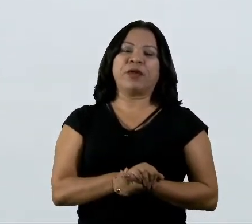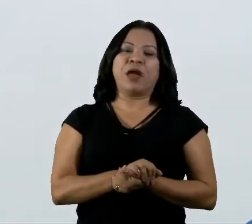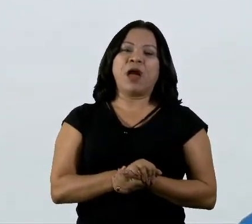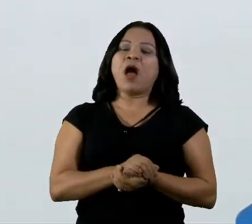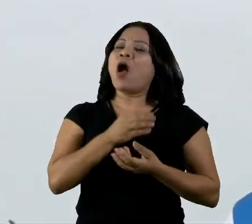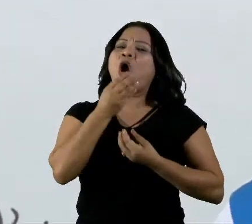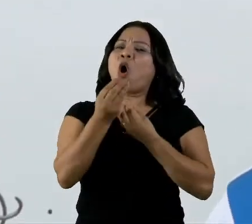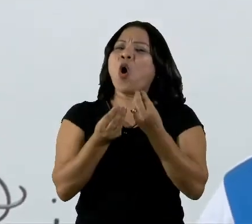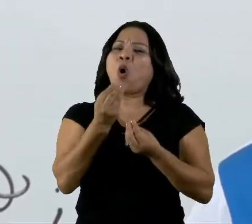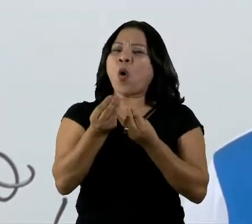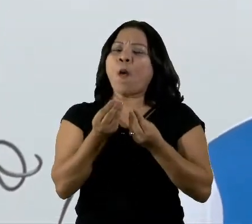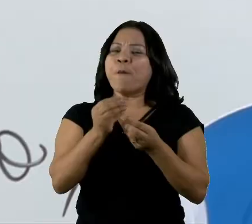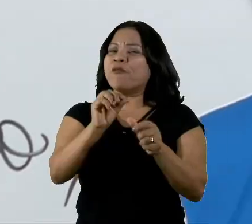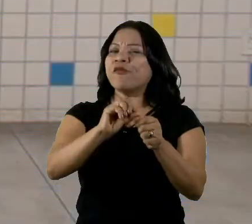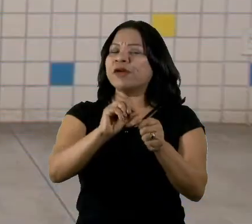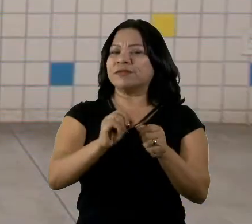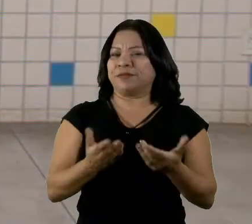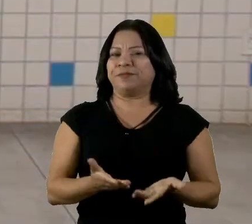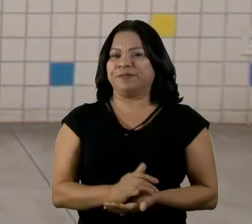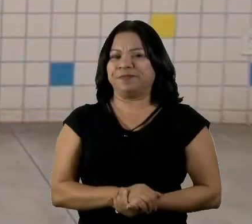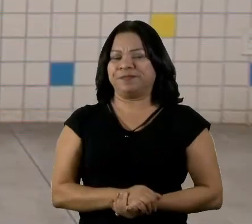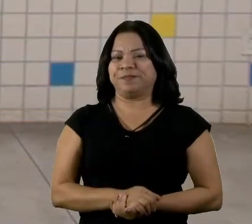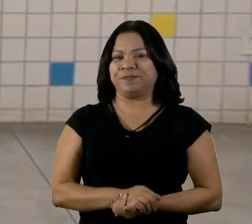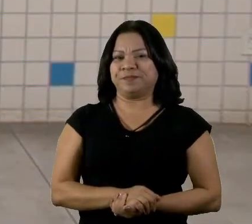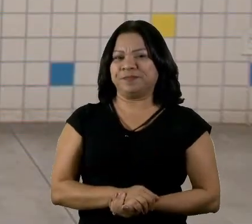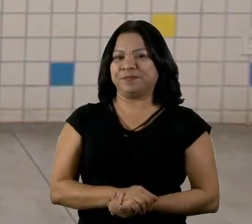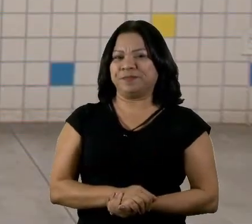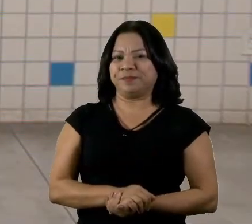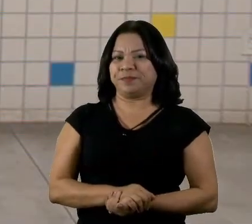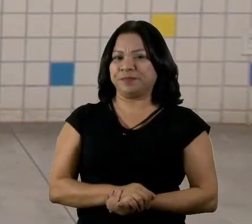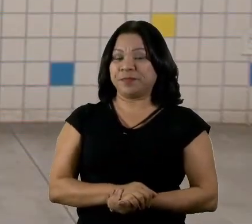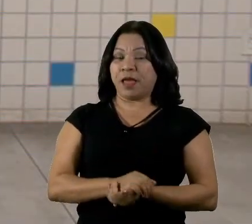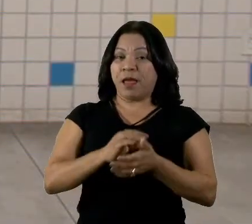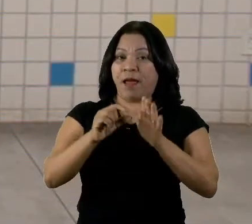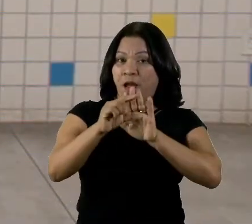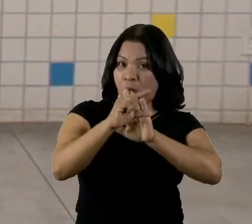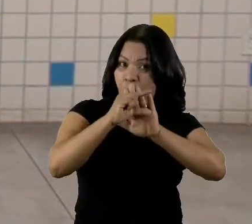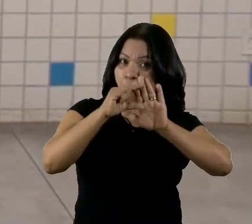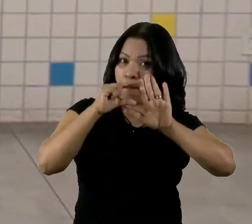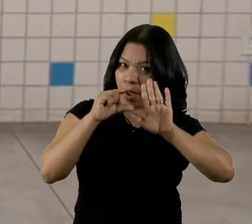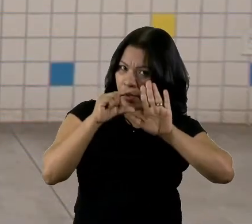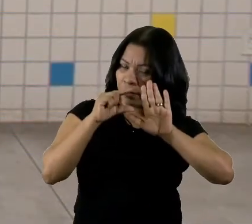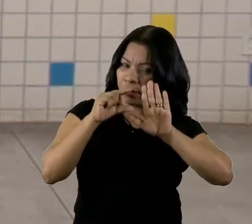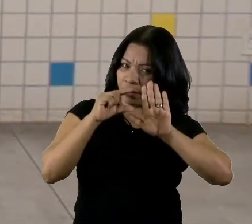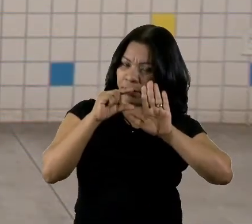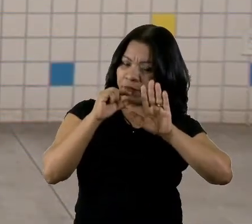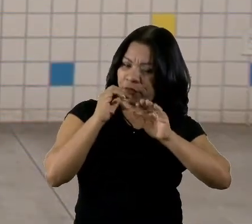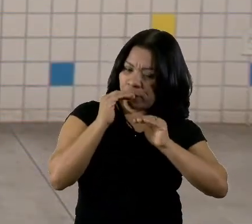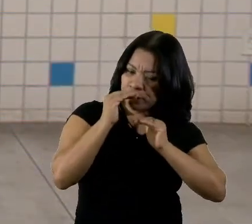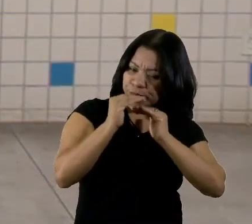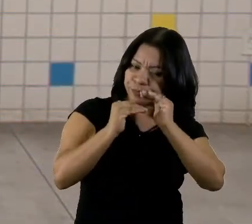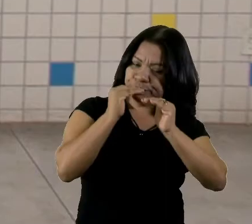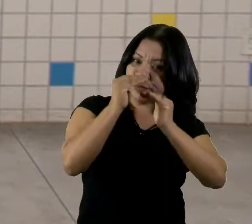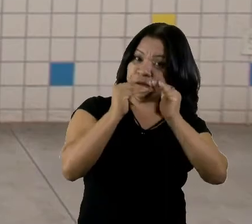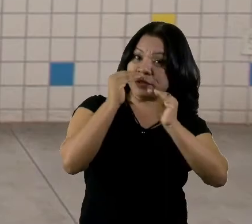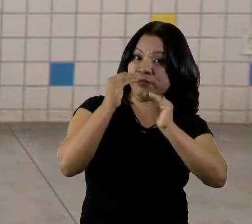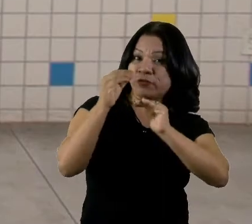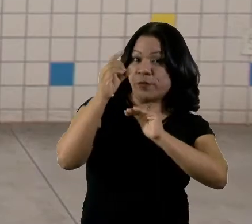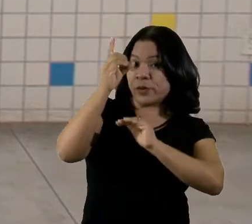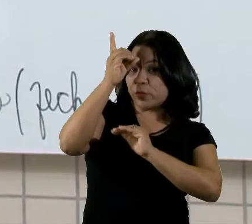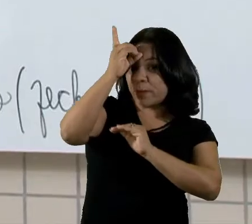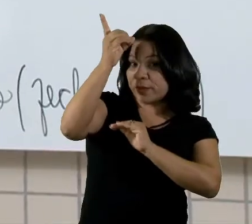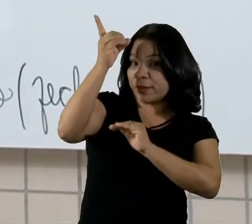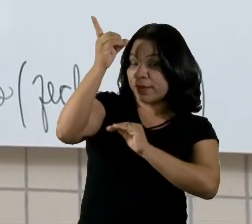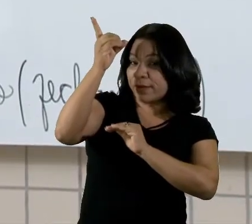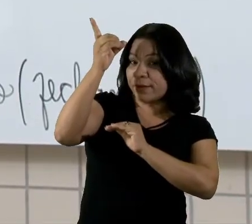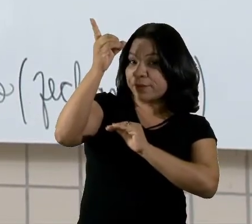Como que vocês irão fazer? Um parágrafo é o desenvolvimento de uma ideia. Um